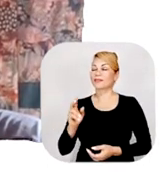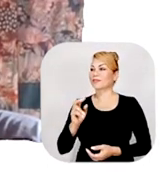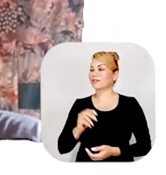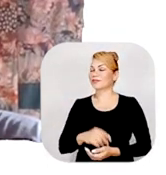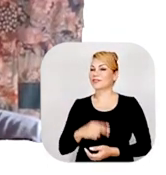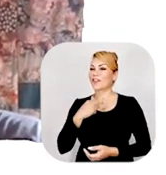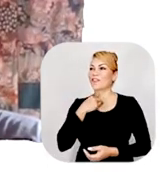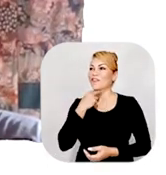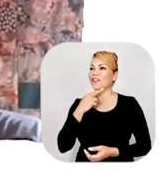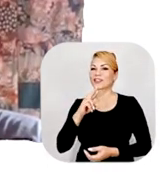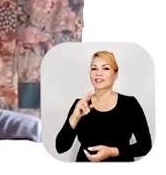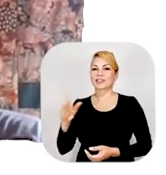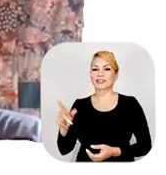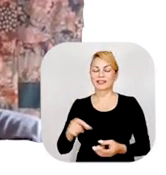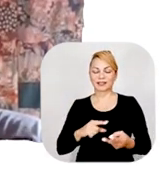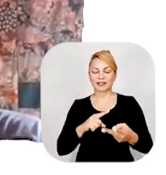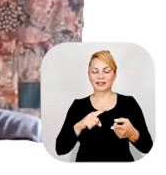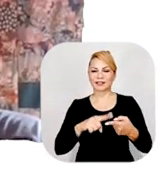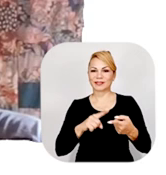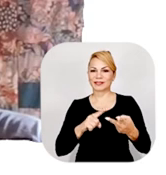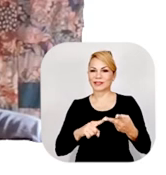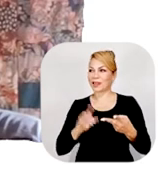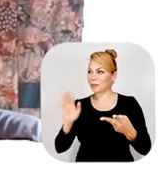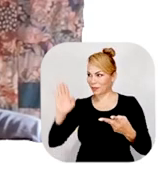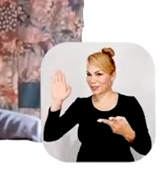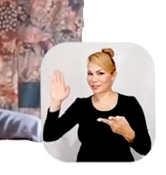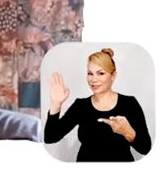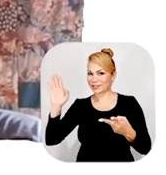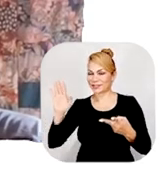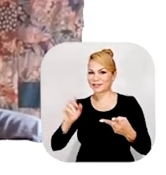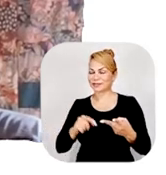Presente. Airika Amniapé.